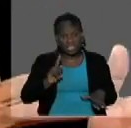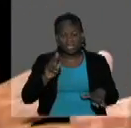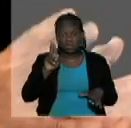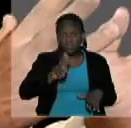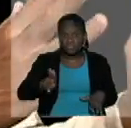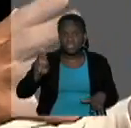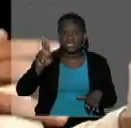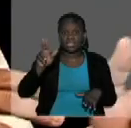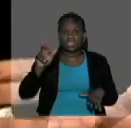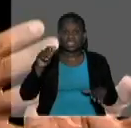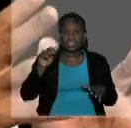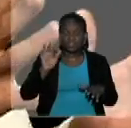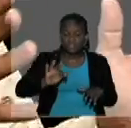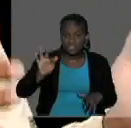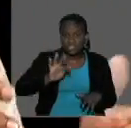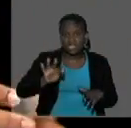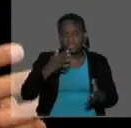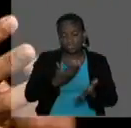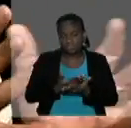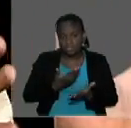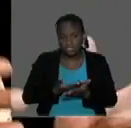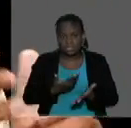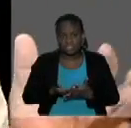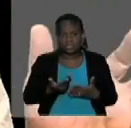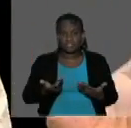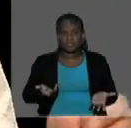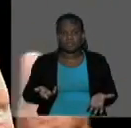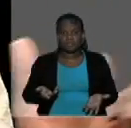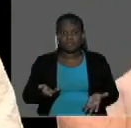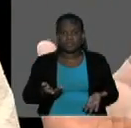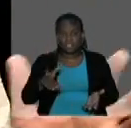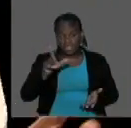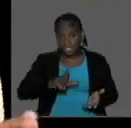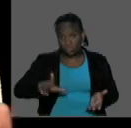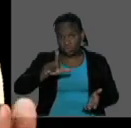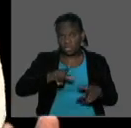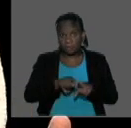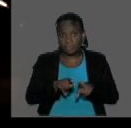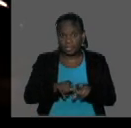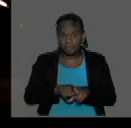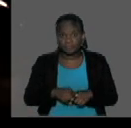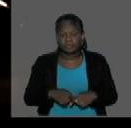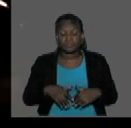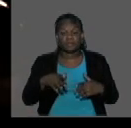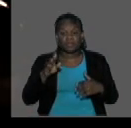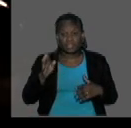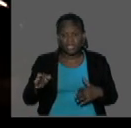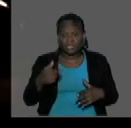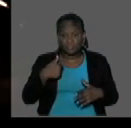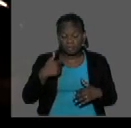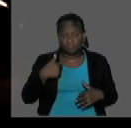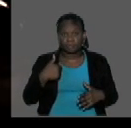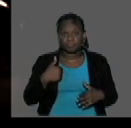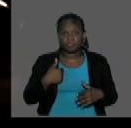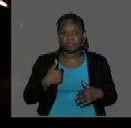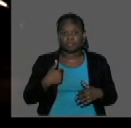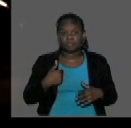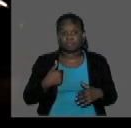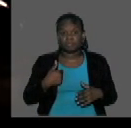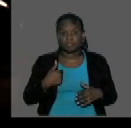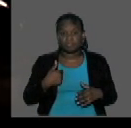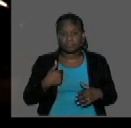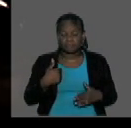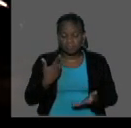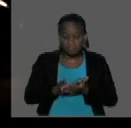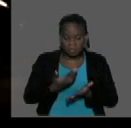à universidade, à academia, etc. e tal, e à literatura. Então ali eu